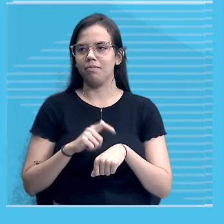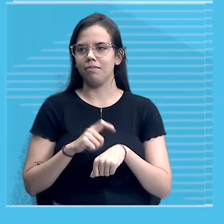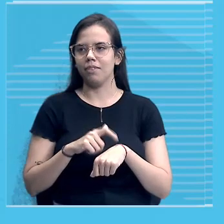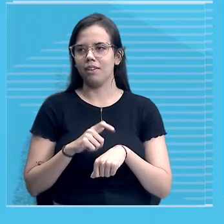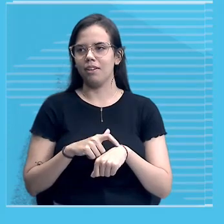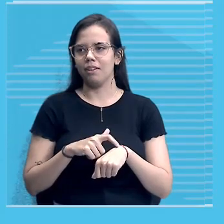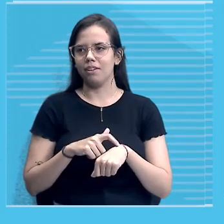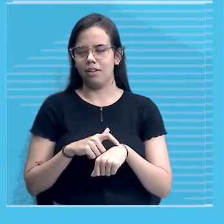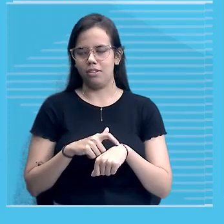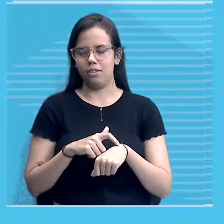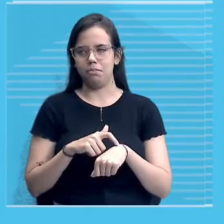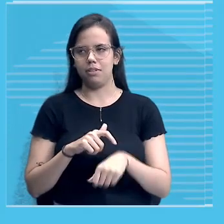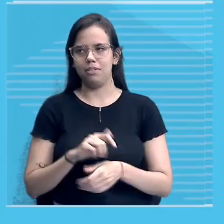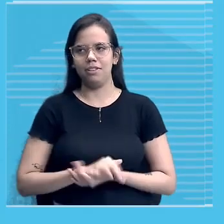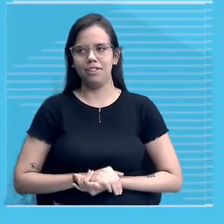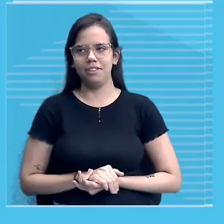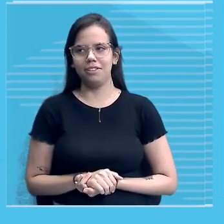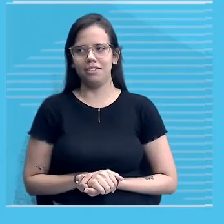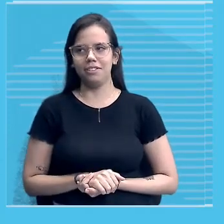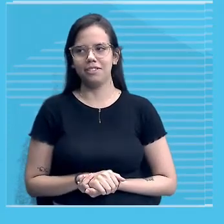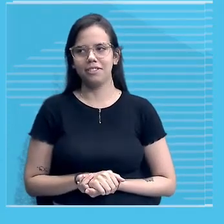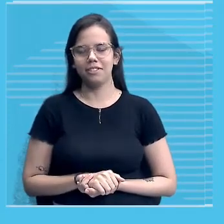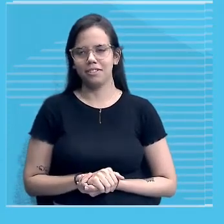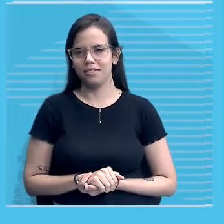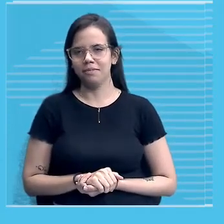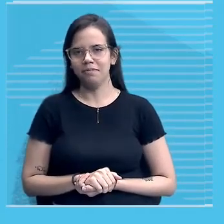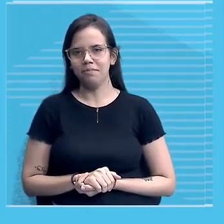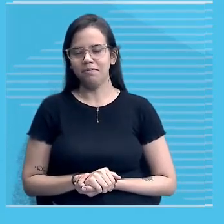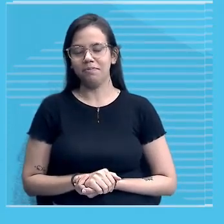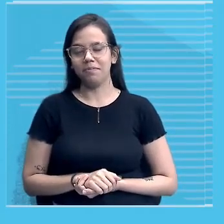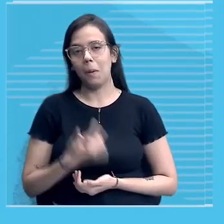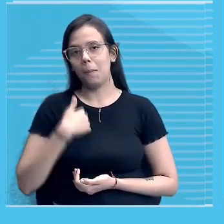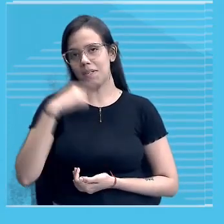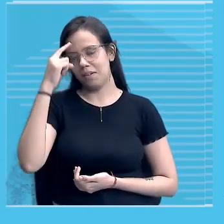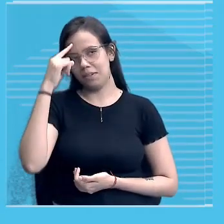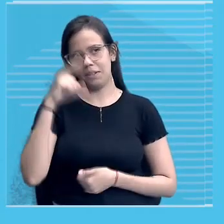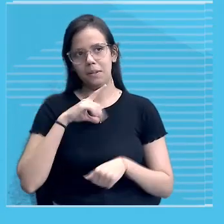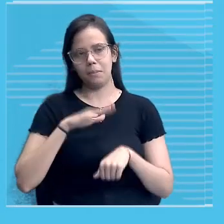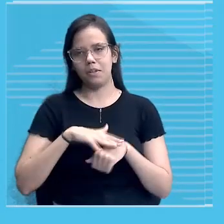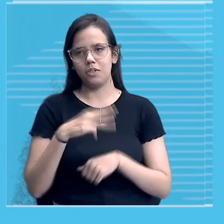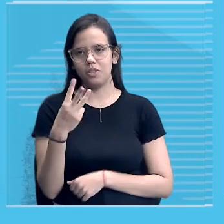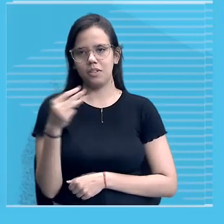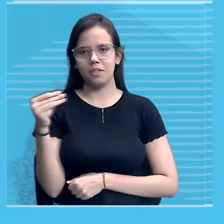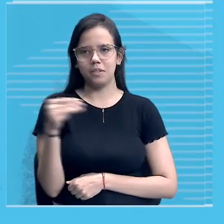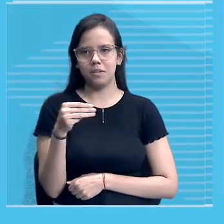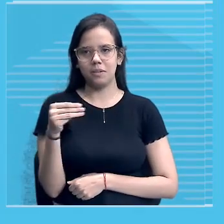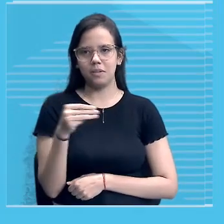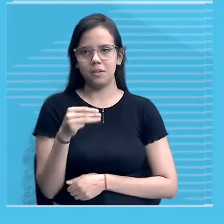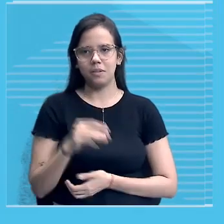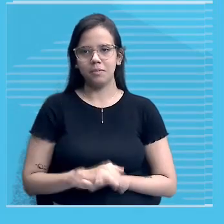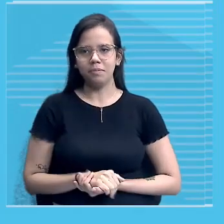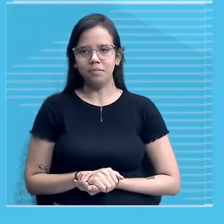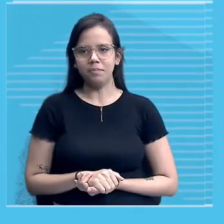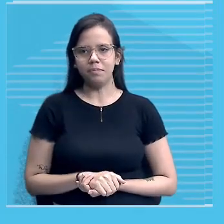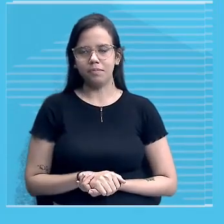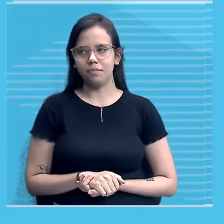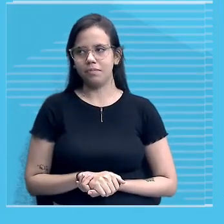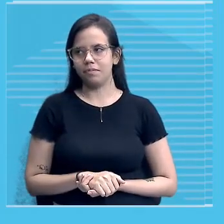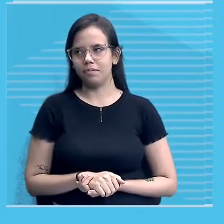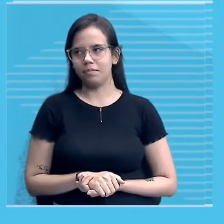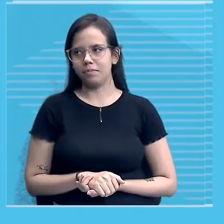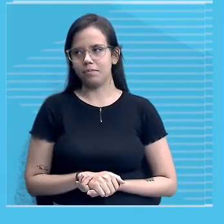oxente jurava que a gente não tinha mais umas três minutos é é é